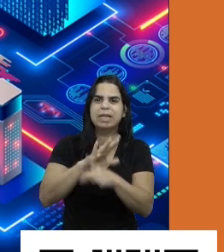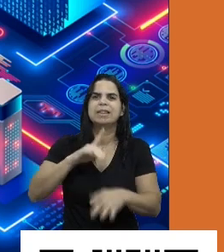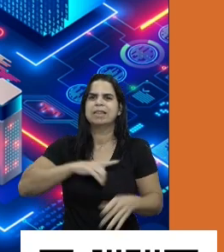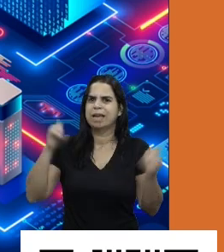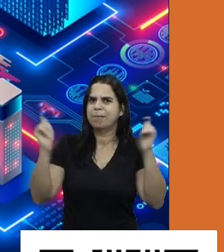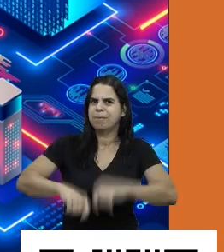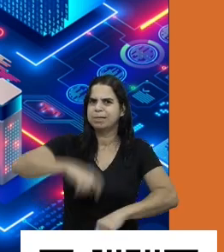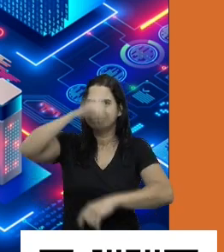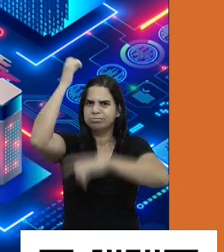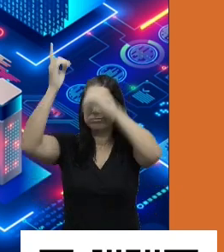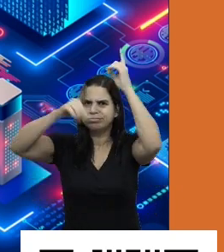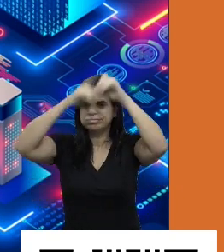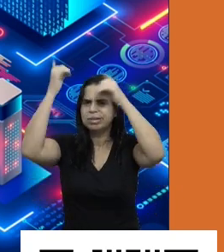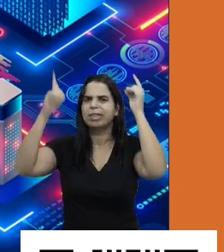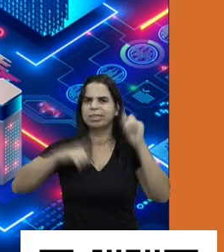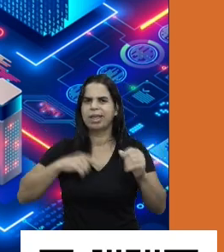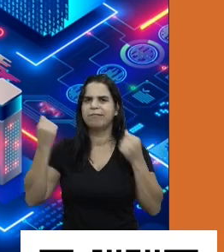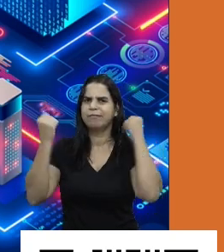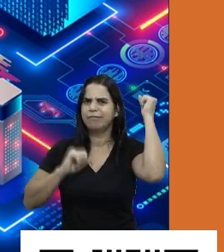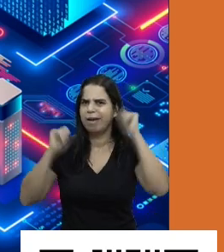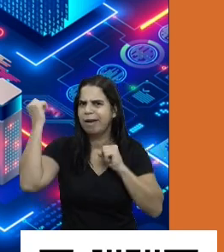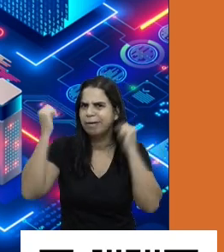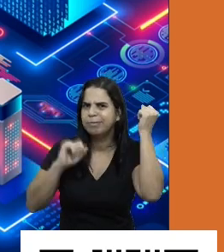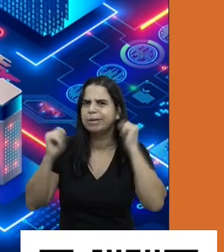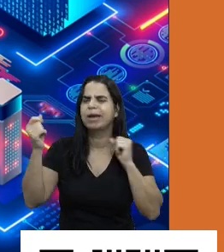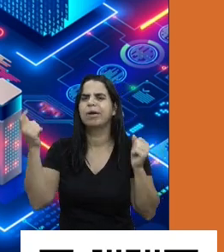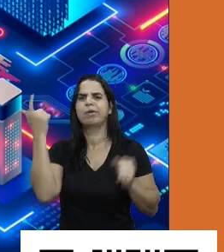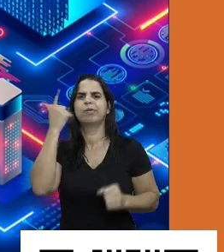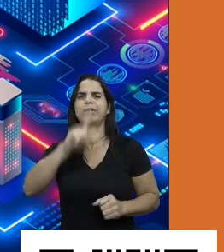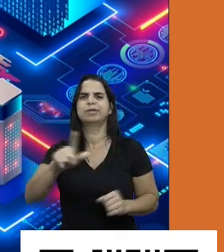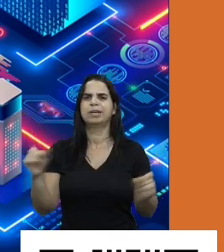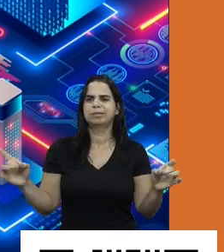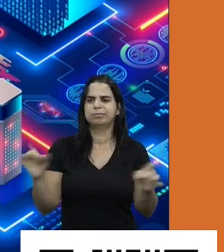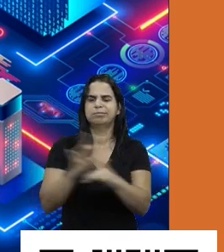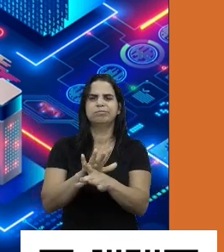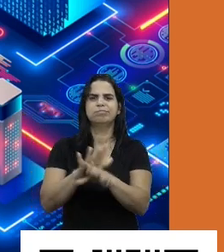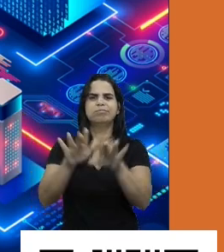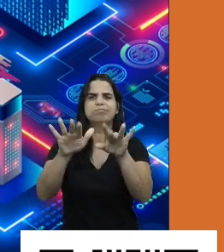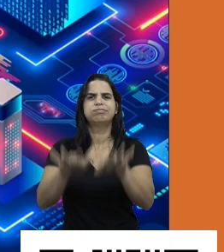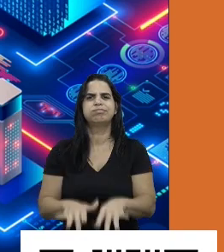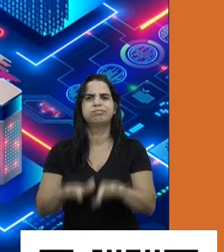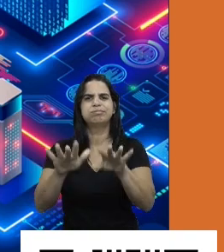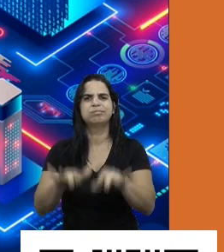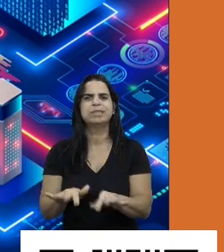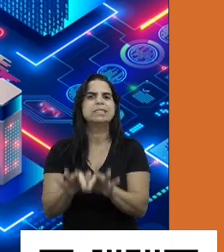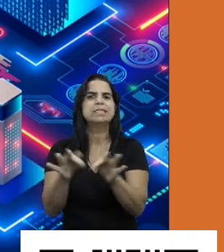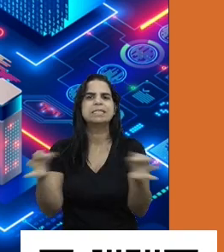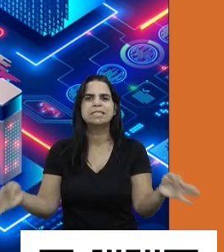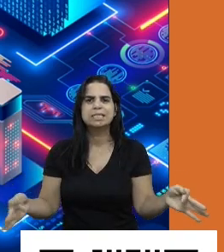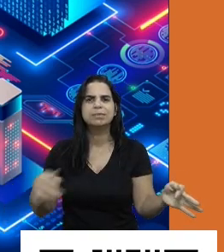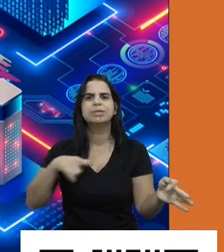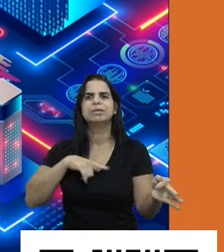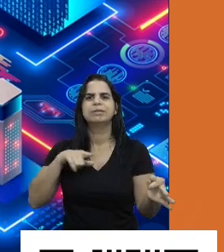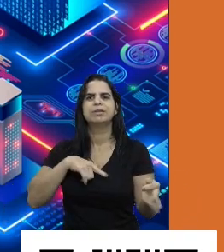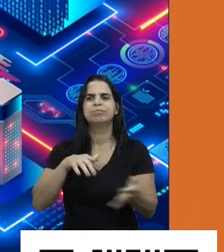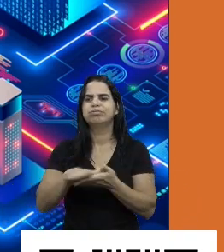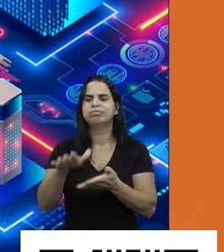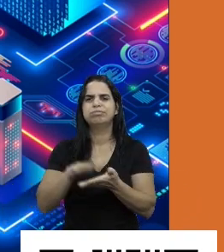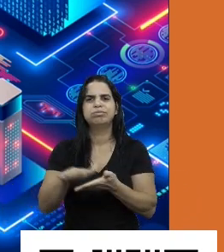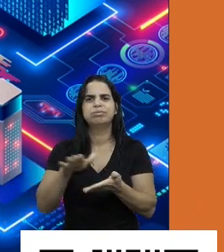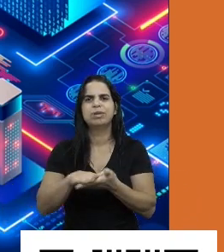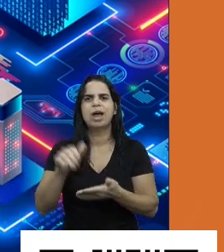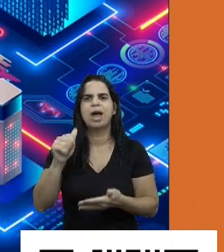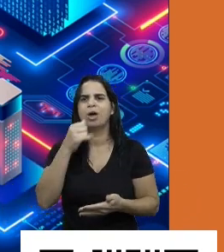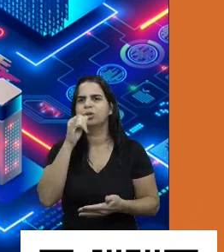então eles têm fábricas de modelo de ar e eles conseguem produtizar isso de forma muito simples então eles têm esteiras de automação de